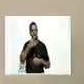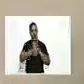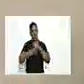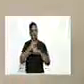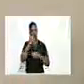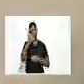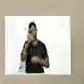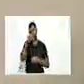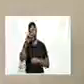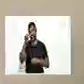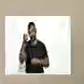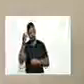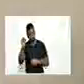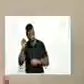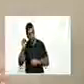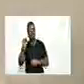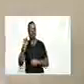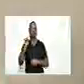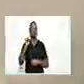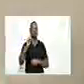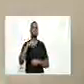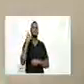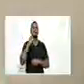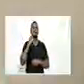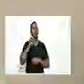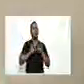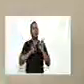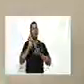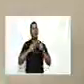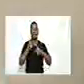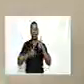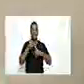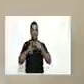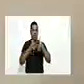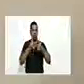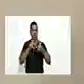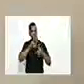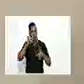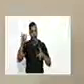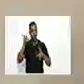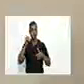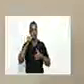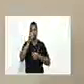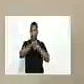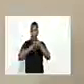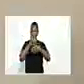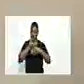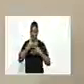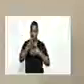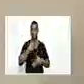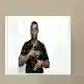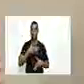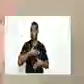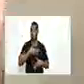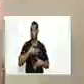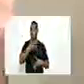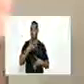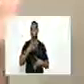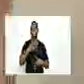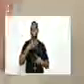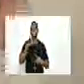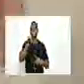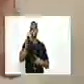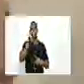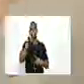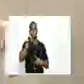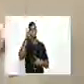e nós estamos fazendo um trabalho agora que são os ganchos que esse aí deve estar entrando no segundo semestre nós vamos distribuir um Ganchinho primeiro nós fizemos